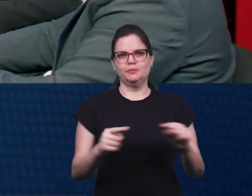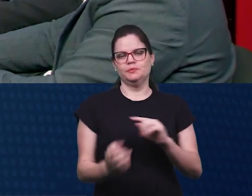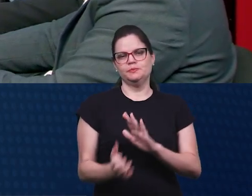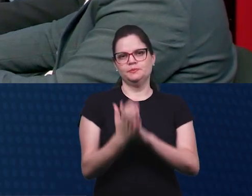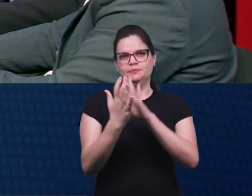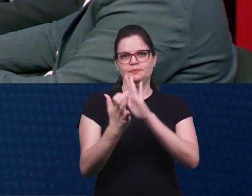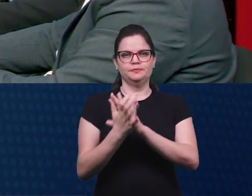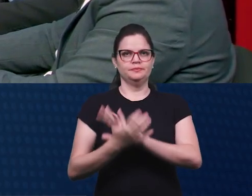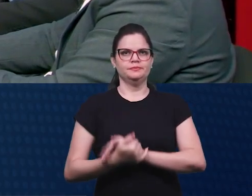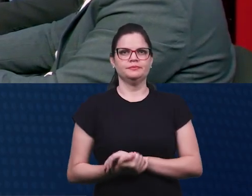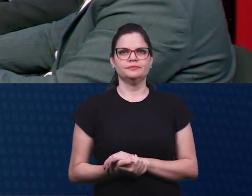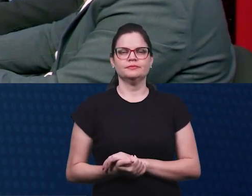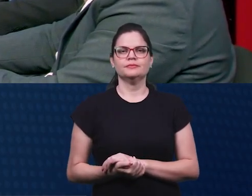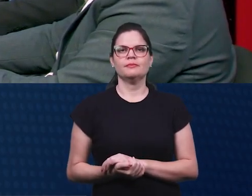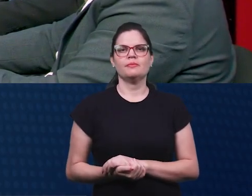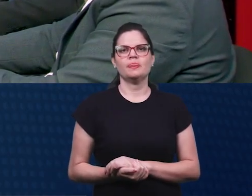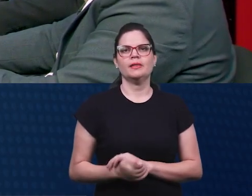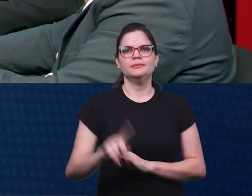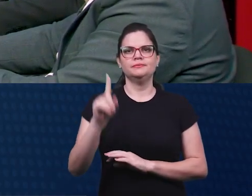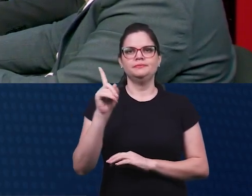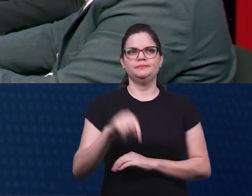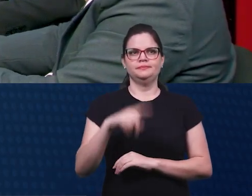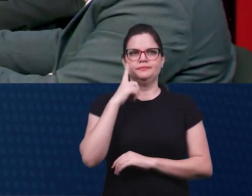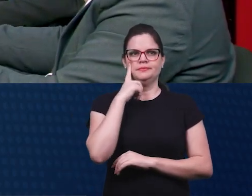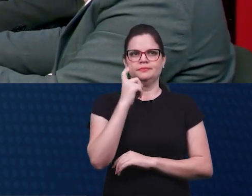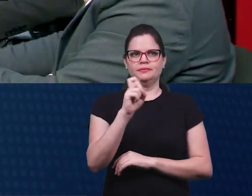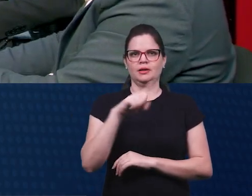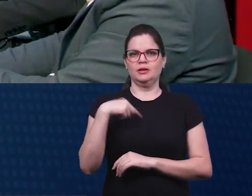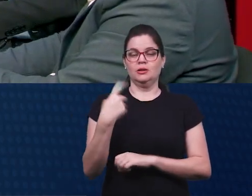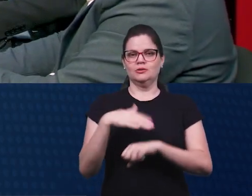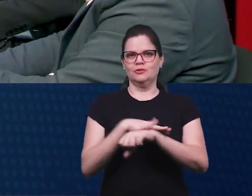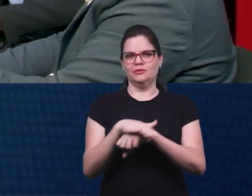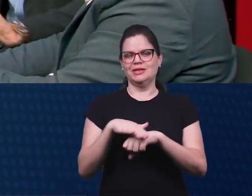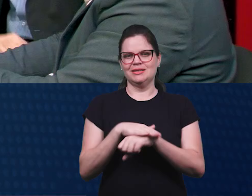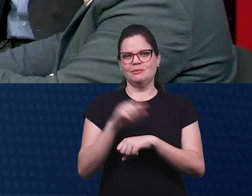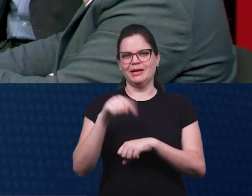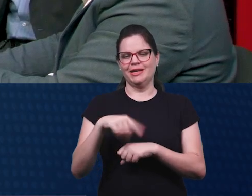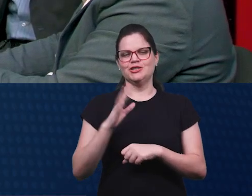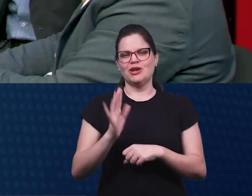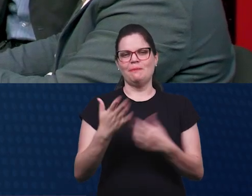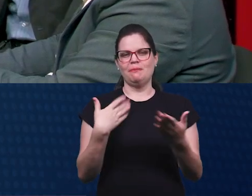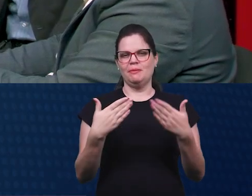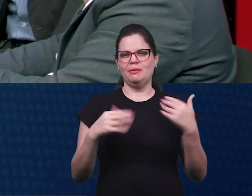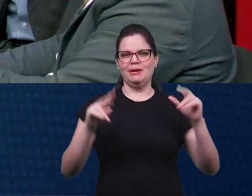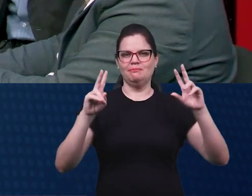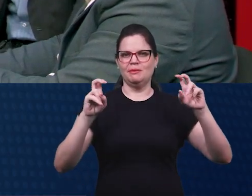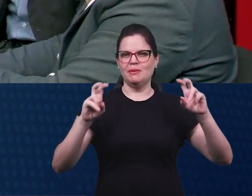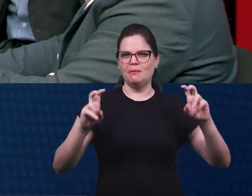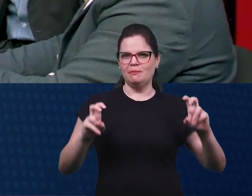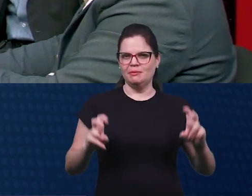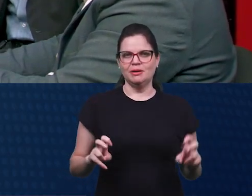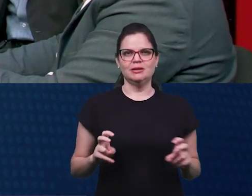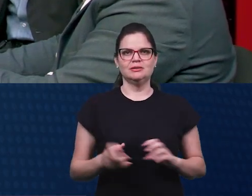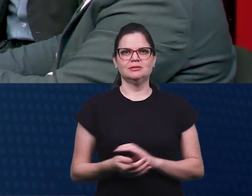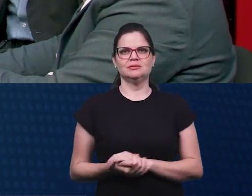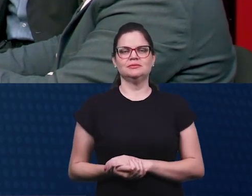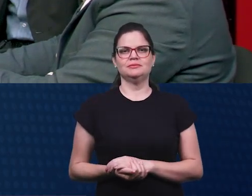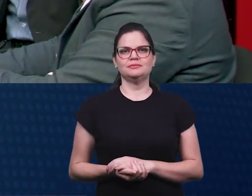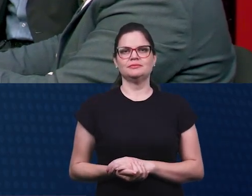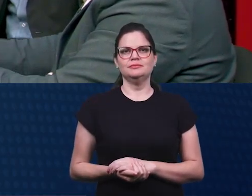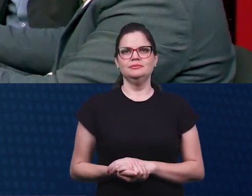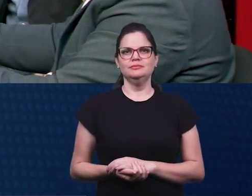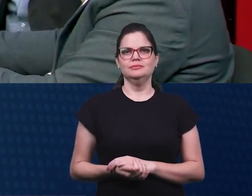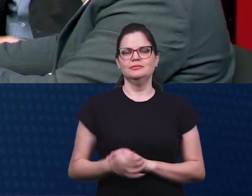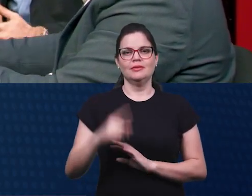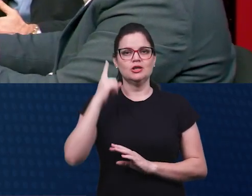então. É interessante, nós discutimos aqui e conversamos muito sobre